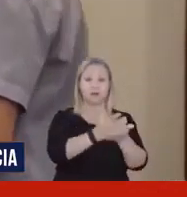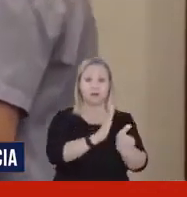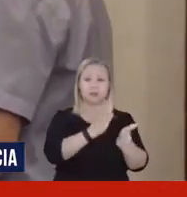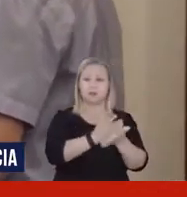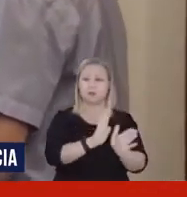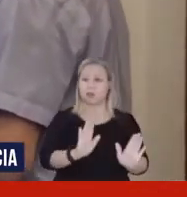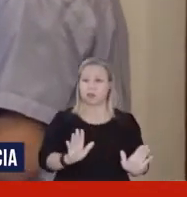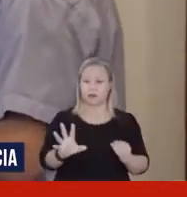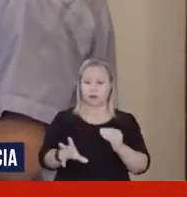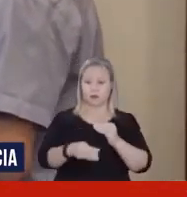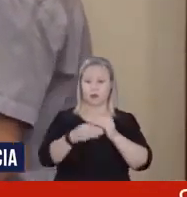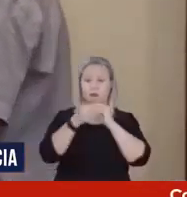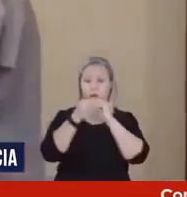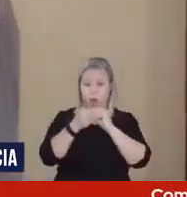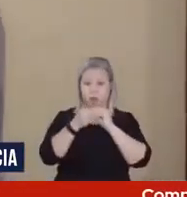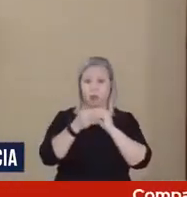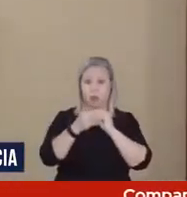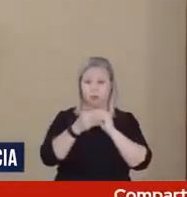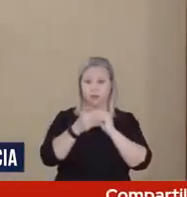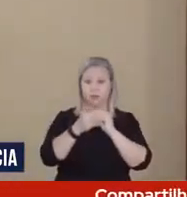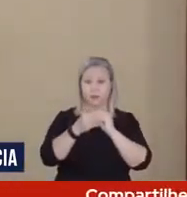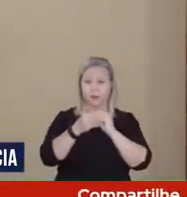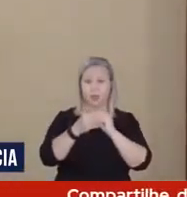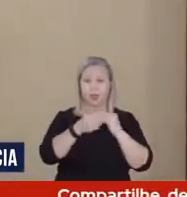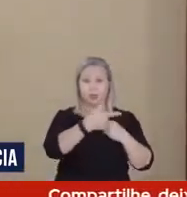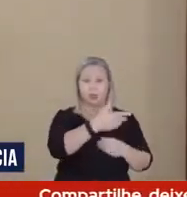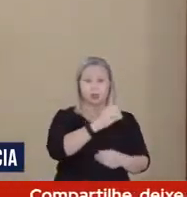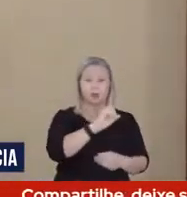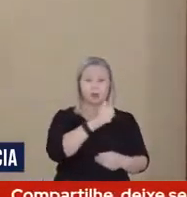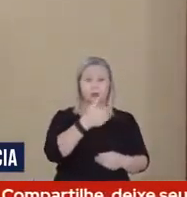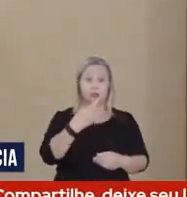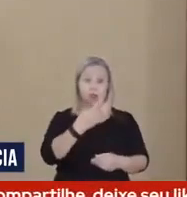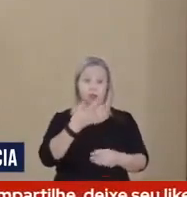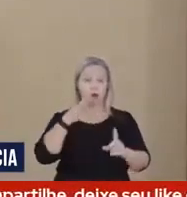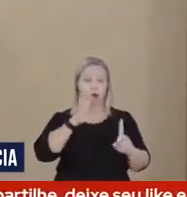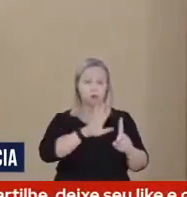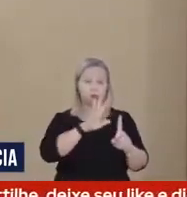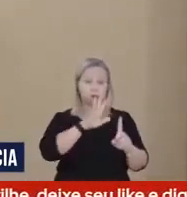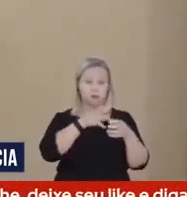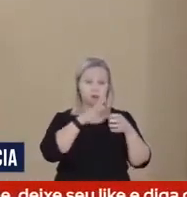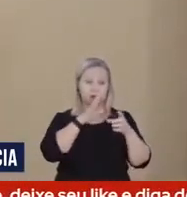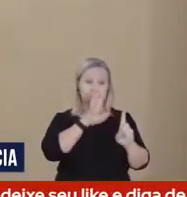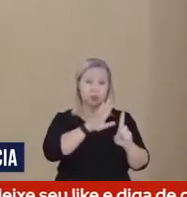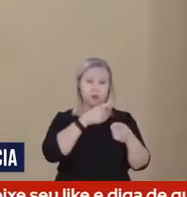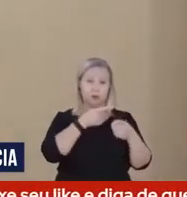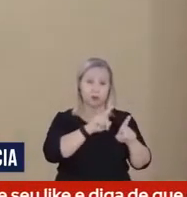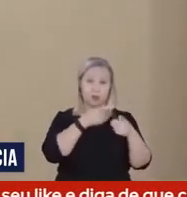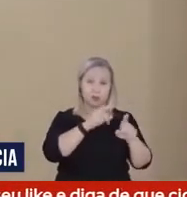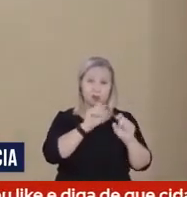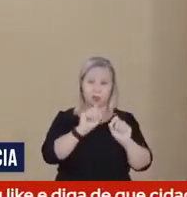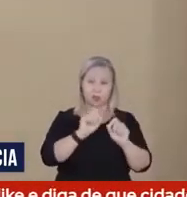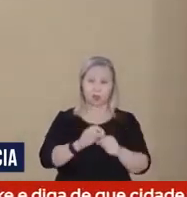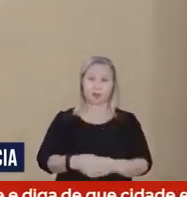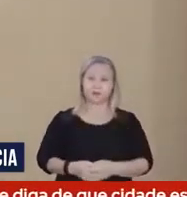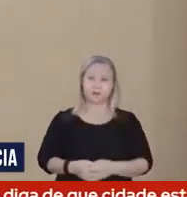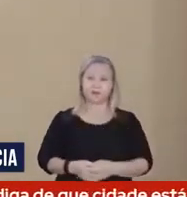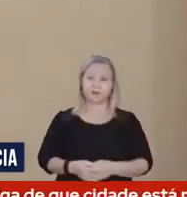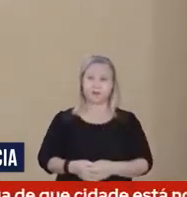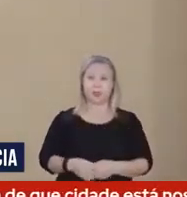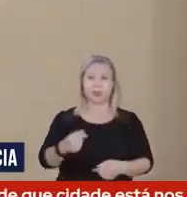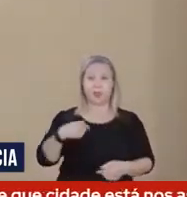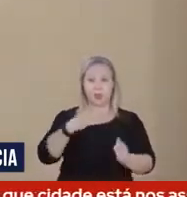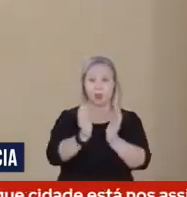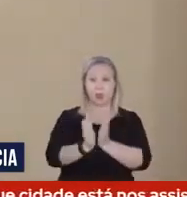destruído a partir de 2014, que impacta. Eu estou no DIEESE e aí fiz parte da equipe que construiu